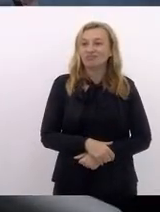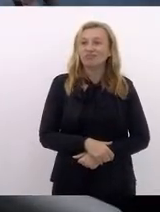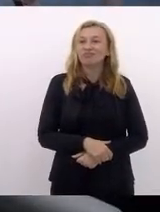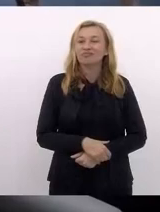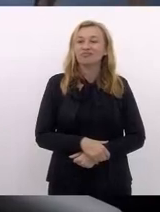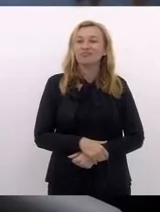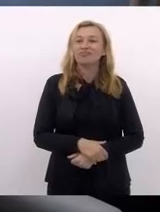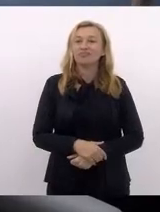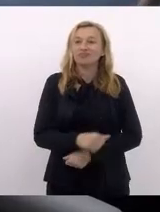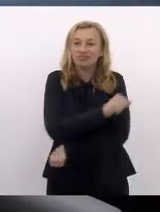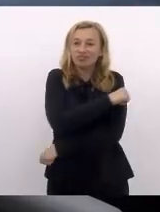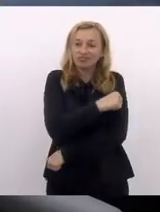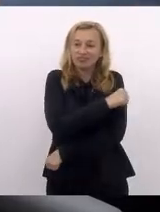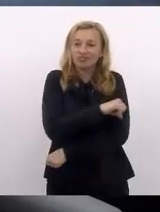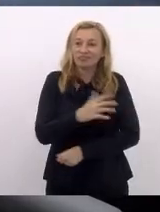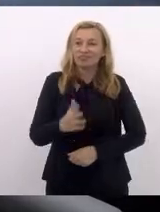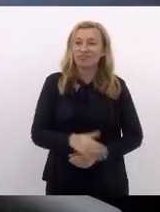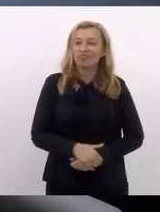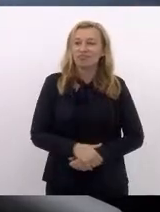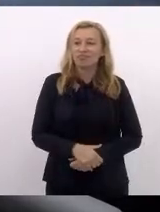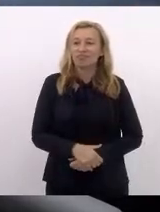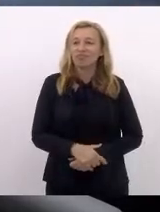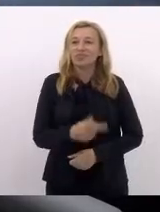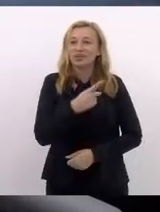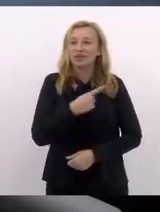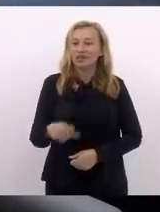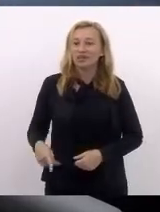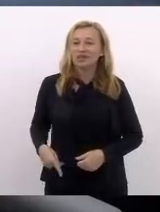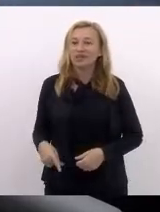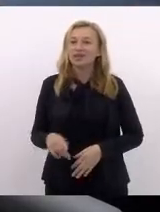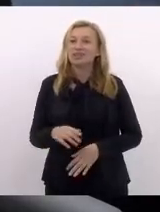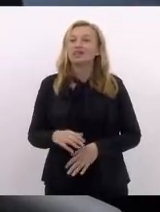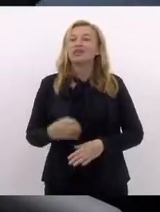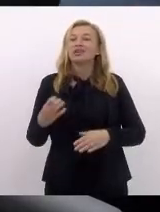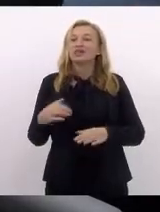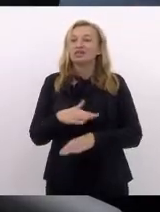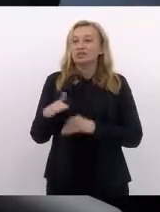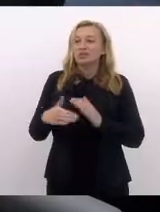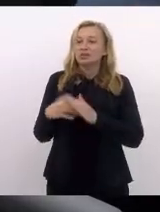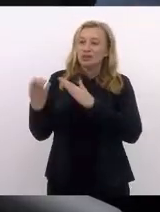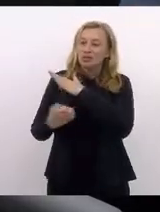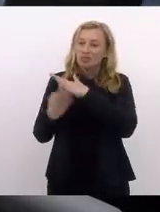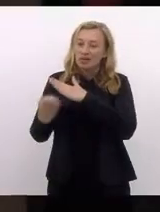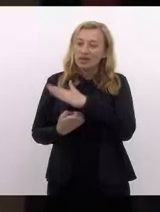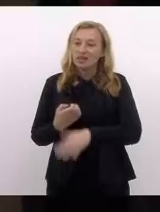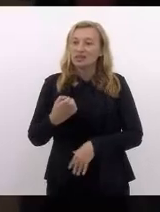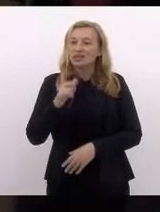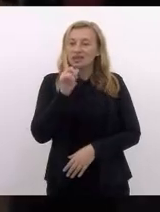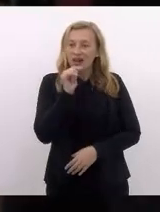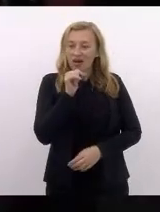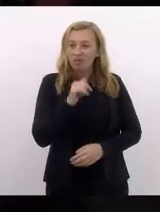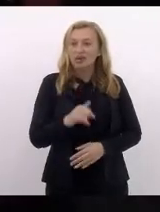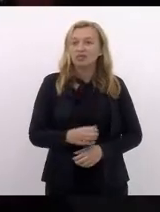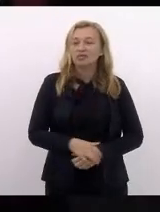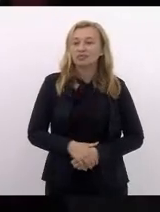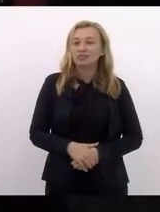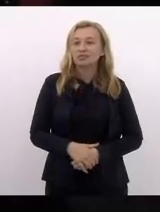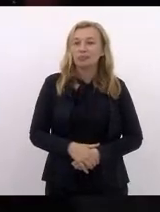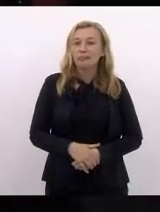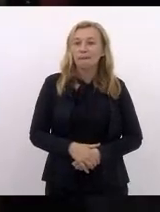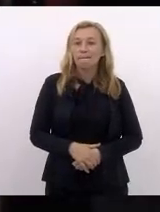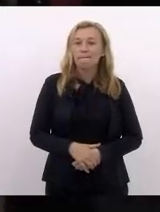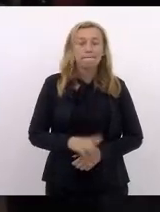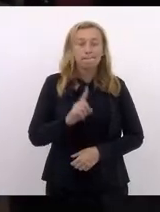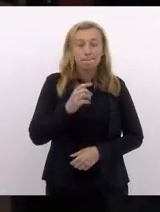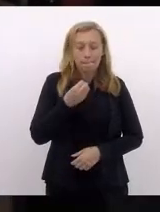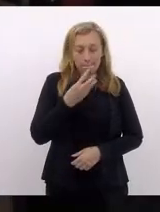enfermeira Rejane por favor presidentes mais Cedae anos é bom que a gente não